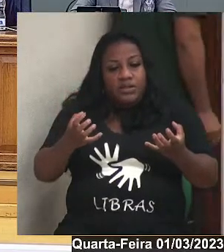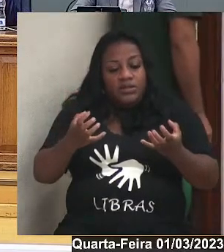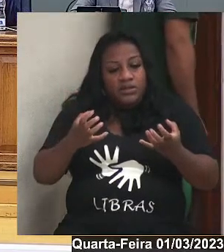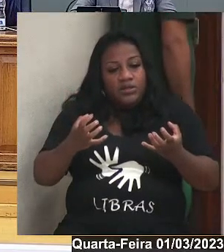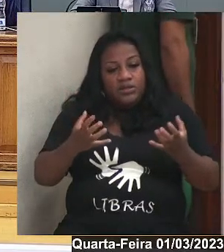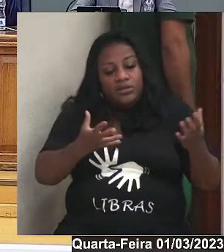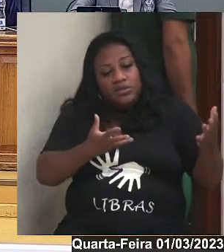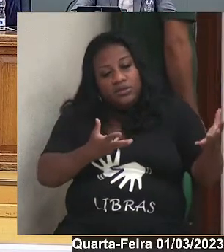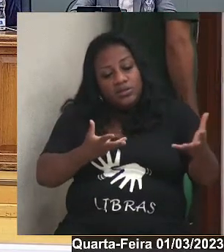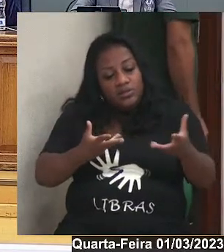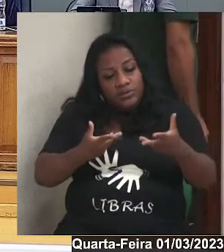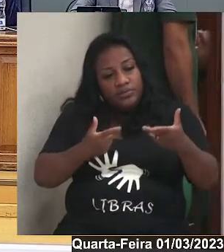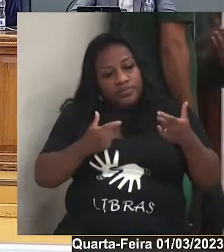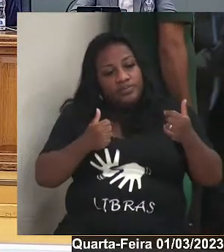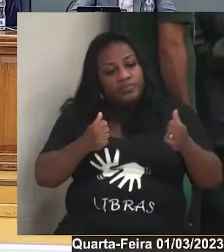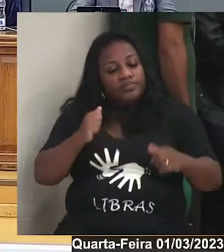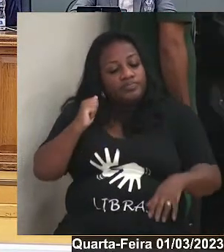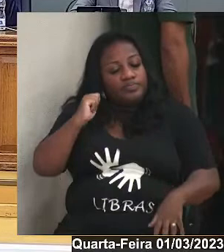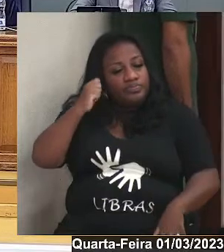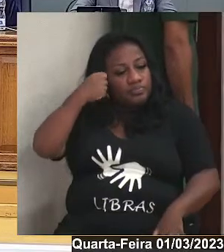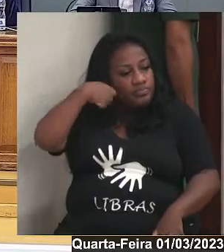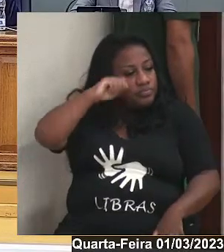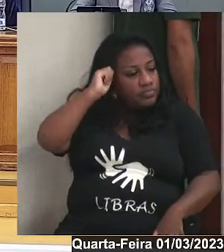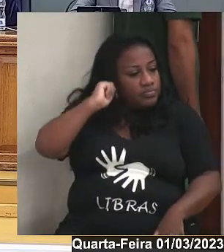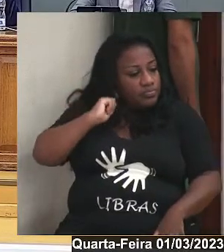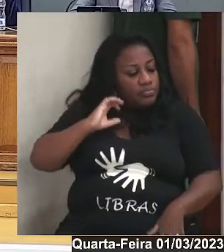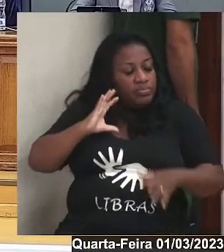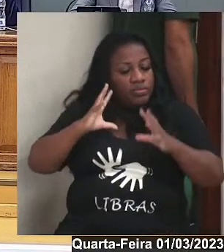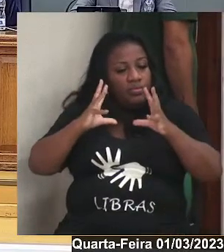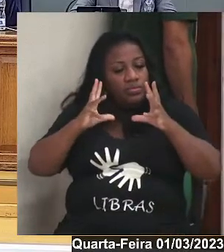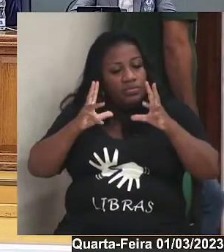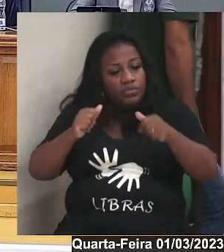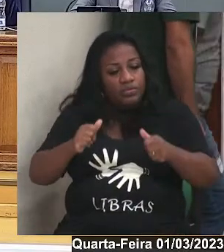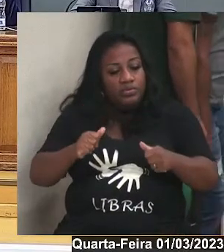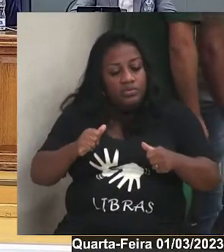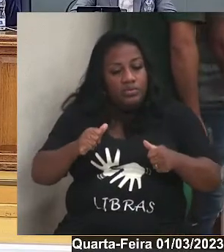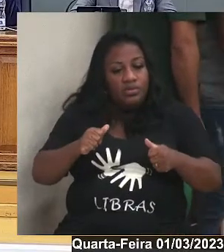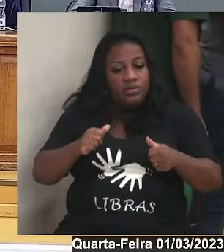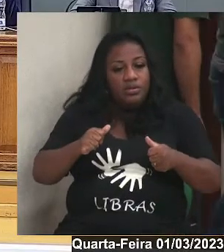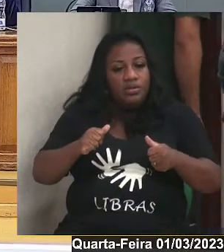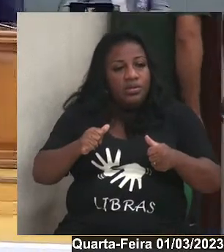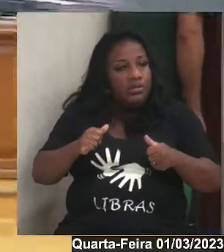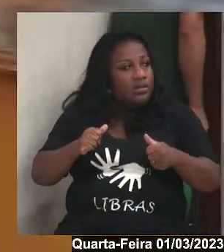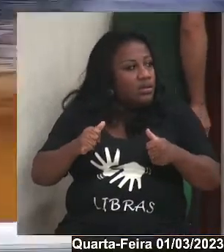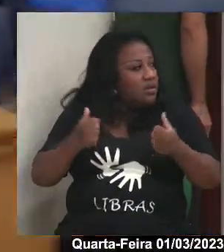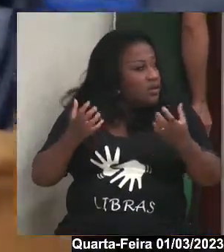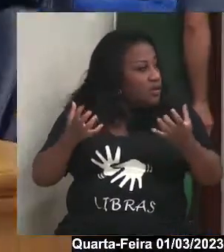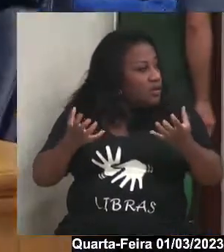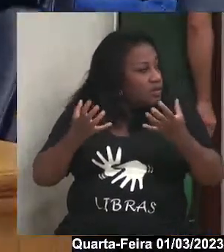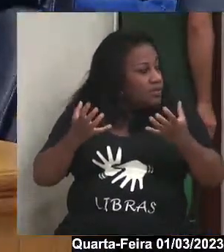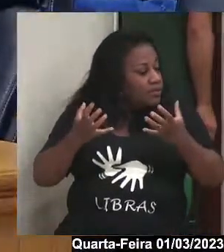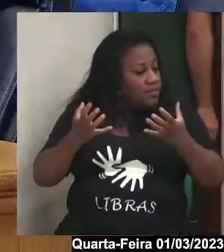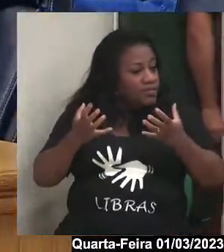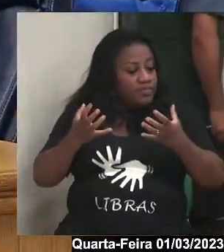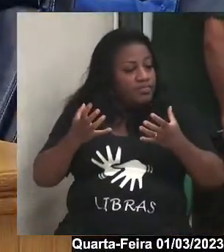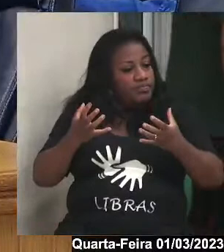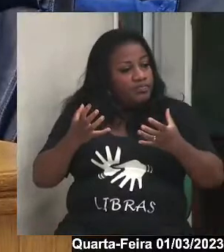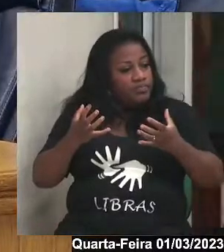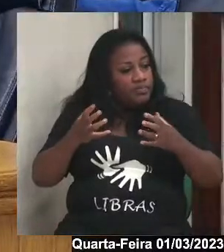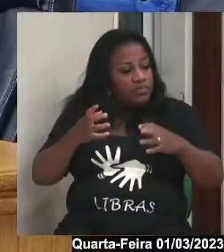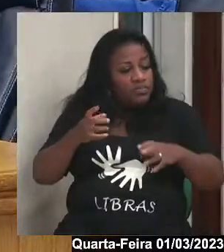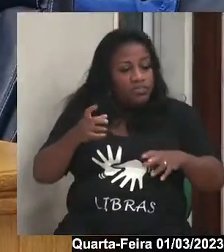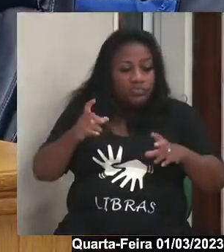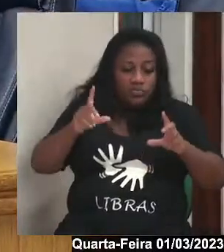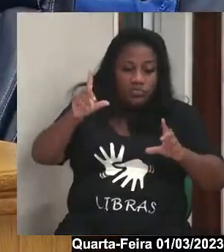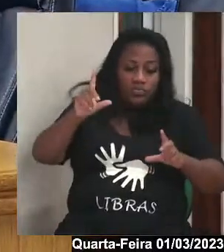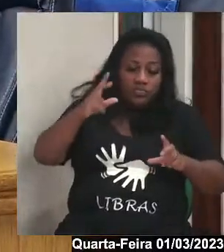aqui os nobres vereadores, a vereadora Aline Santos, presidente da casa, Renato Oliveira. Quero cumprimentar também aqui o público presente que nos assiste, meu